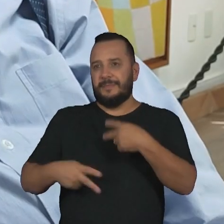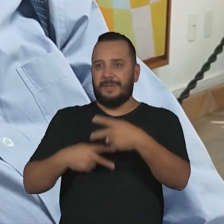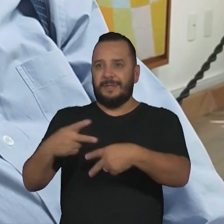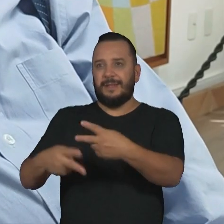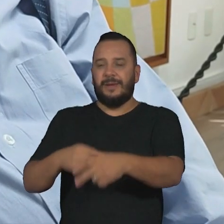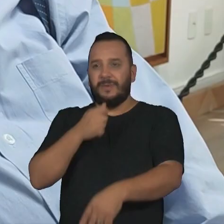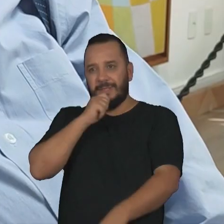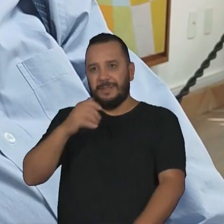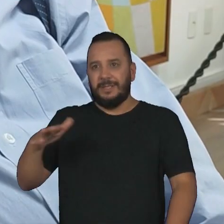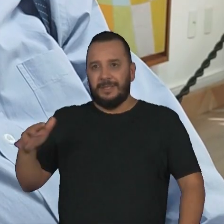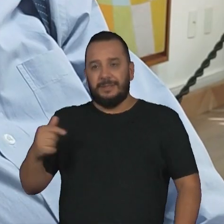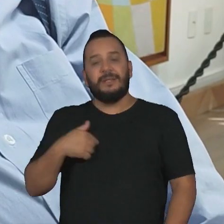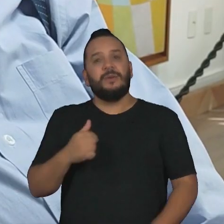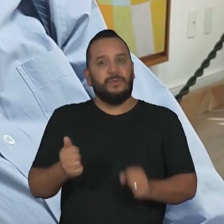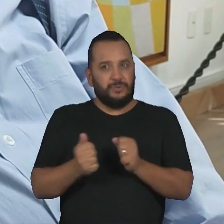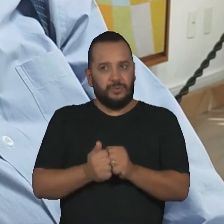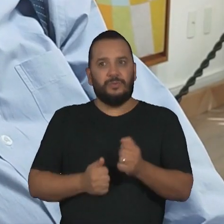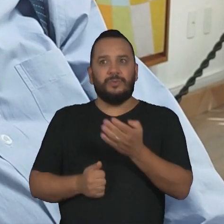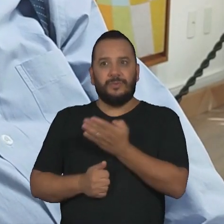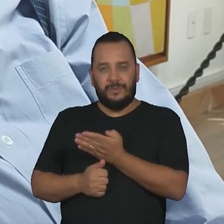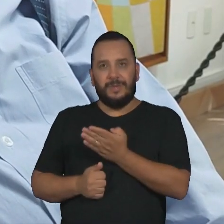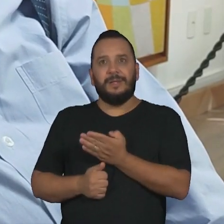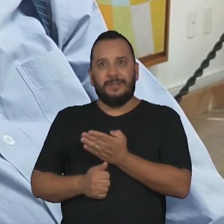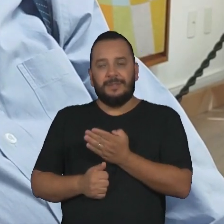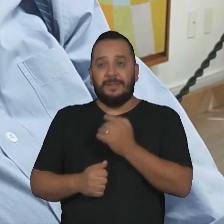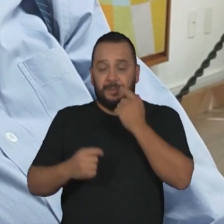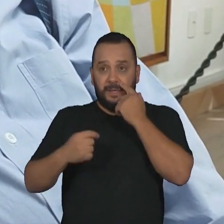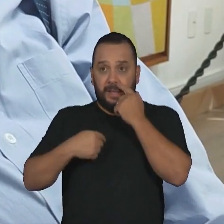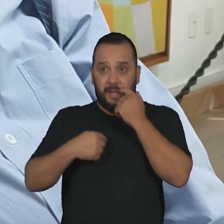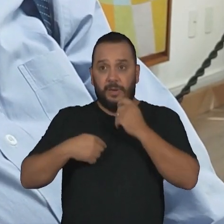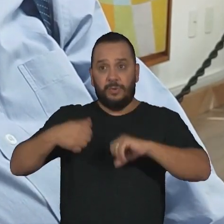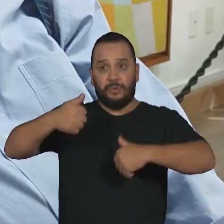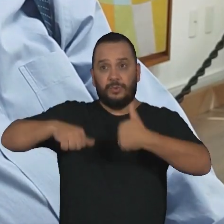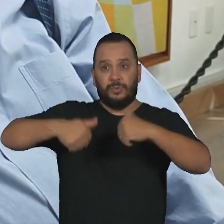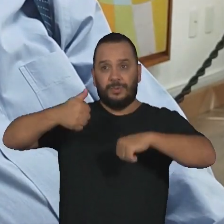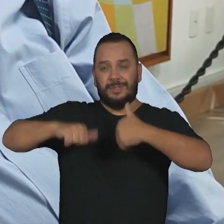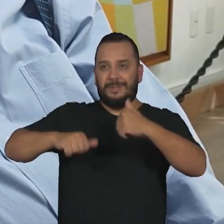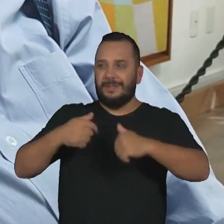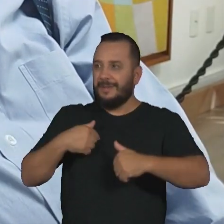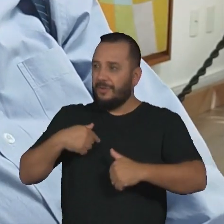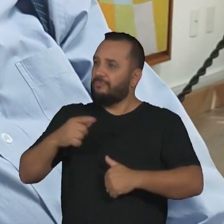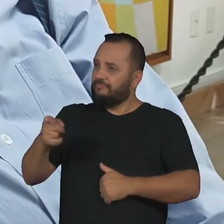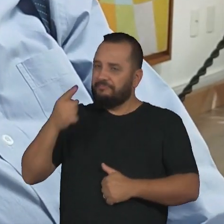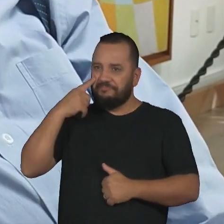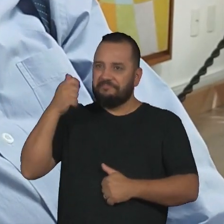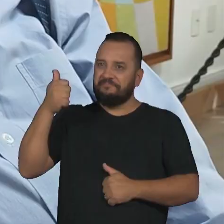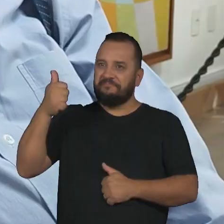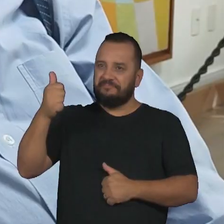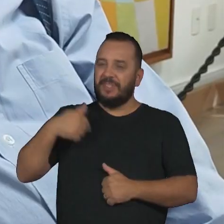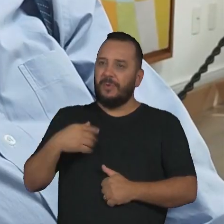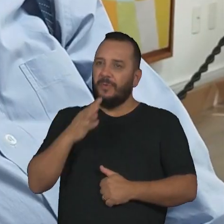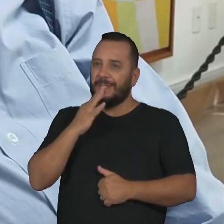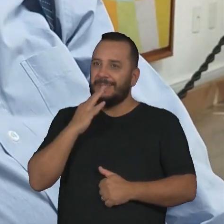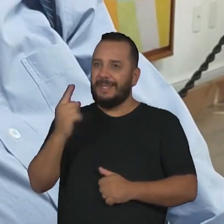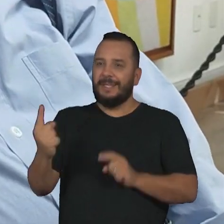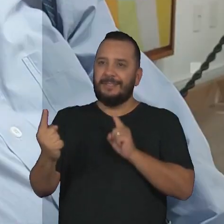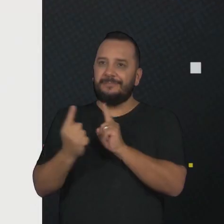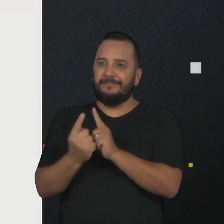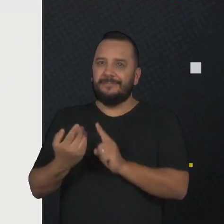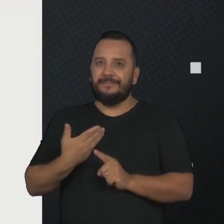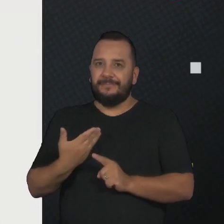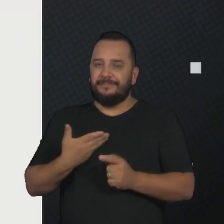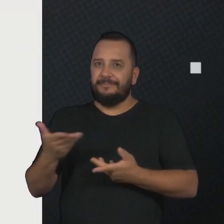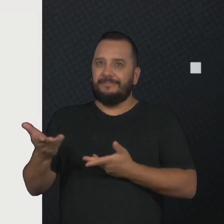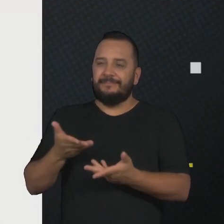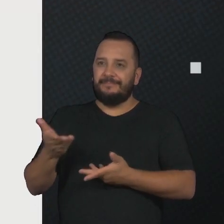Amaral nesse júri, e foi aí que eu conheci o Gilberto e ficamos amigos desde então. E